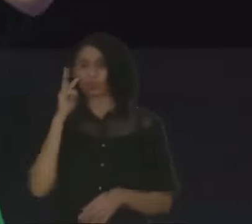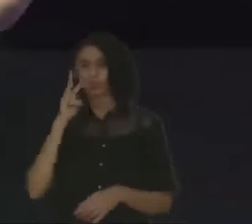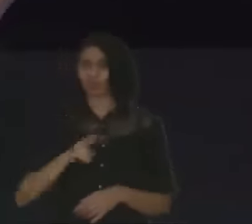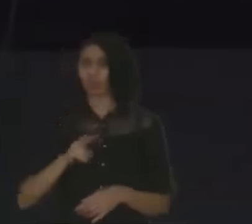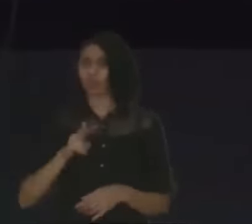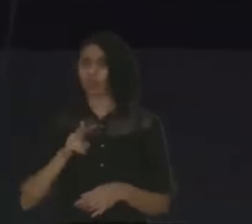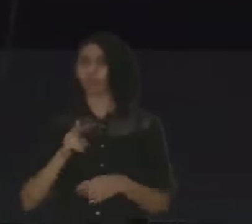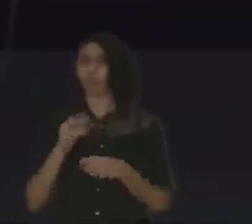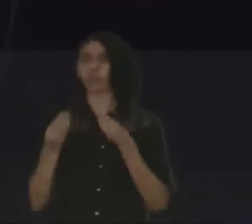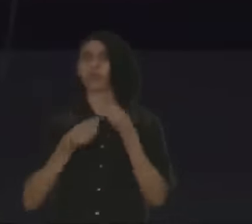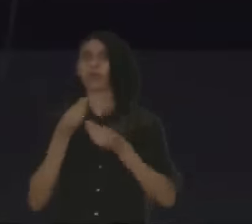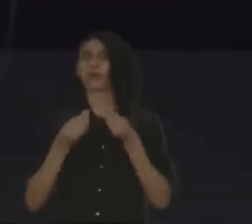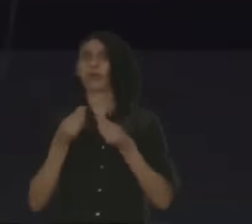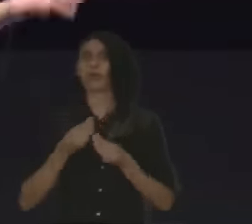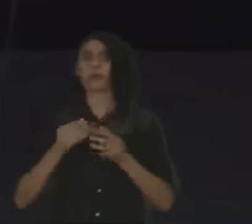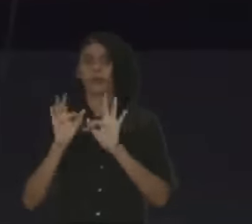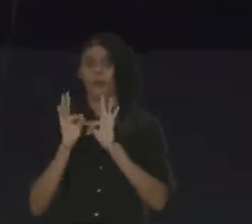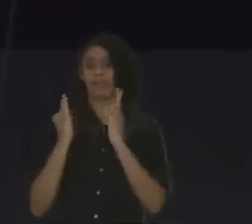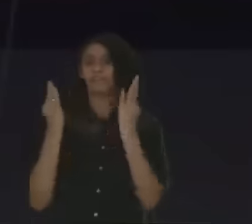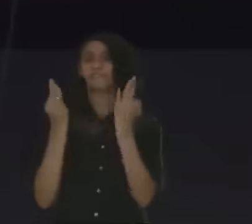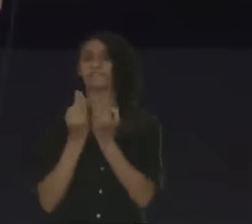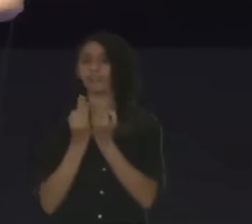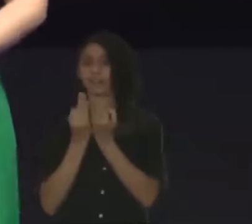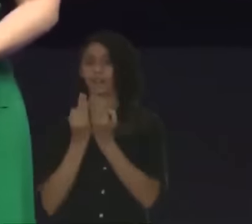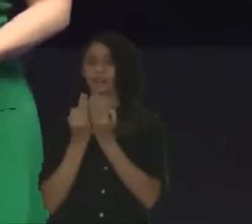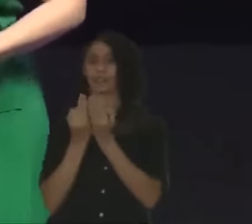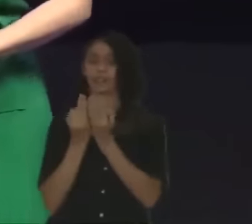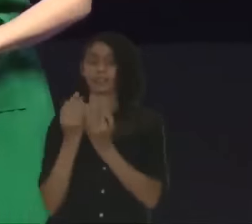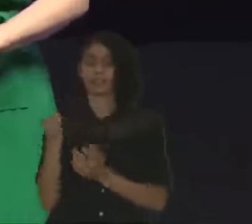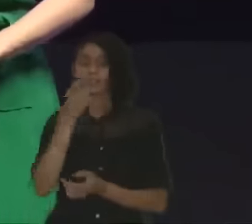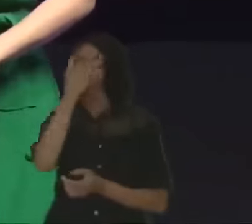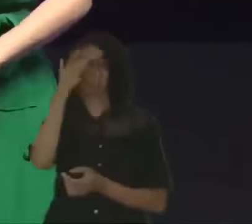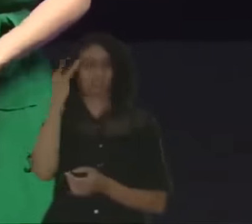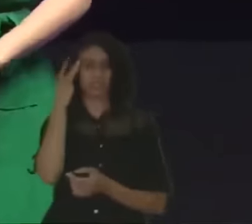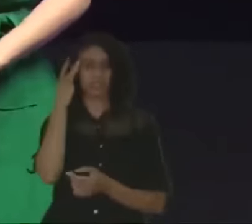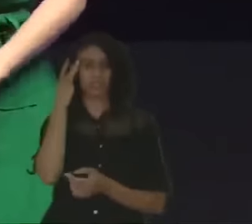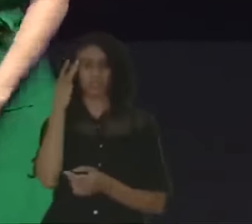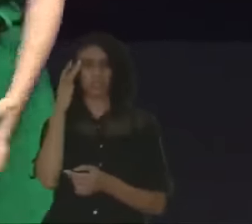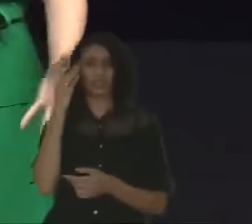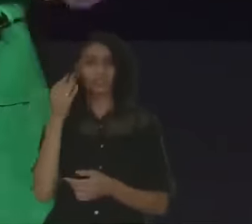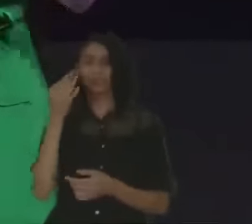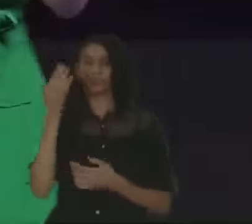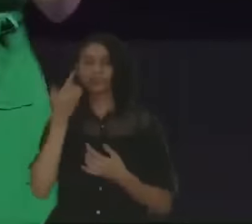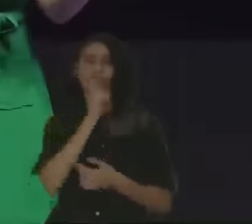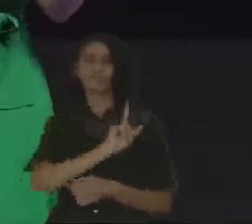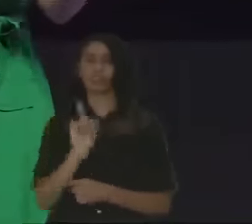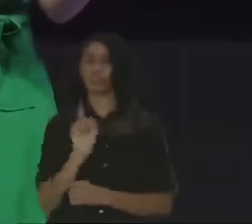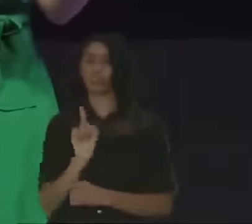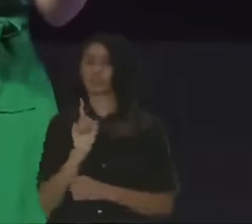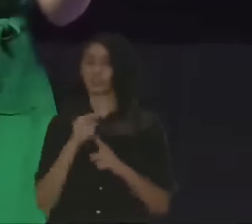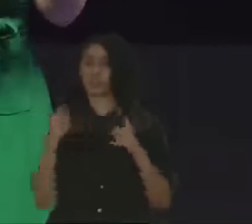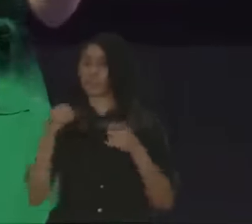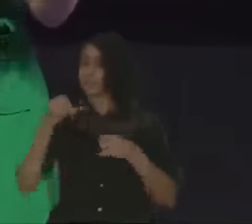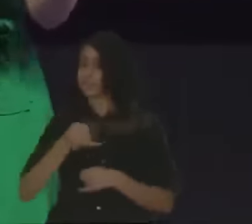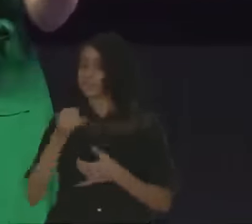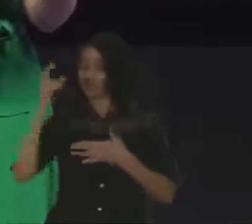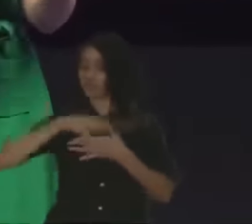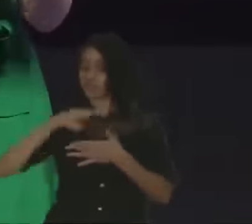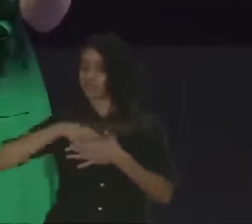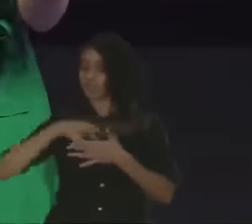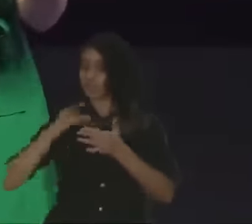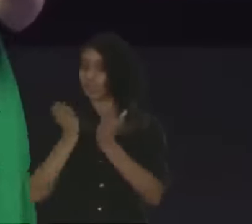porque tem hora que a nossa mente é limitada para conhecer todas as coisas mas eu preciso te dizer se você ler a Bíblia para